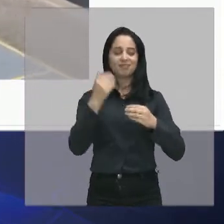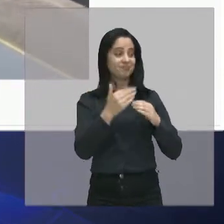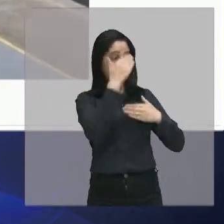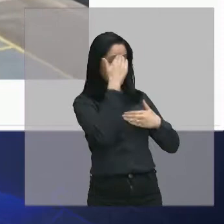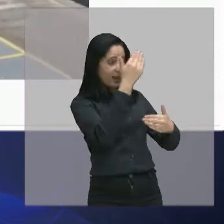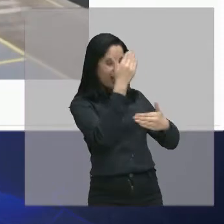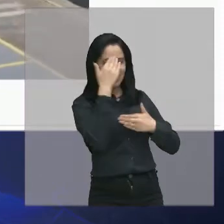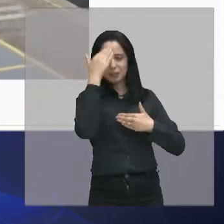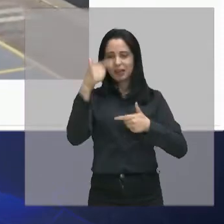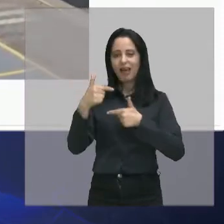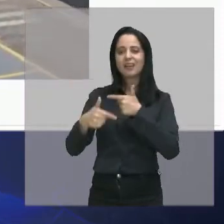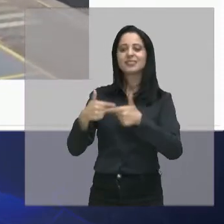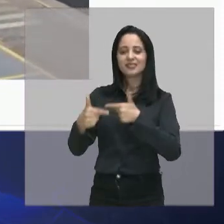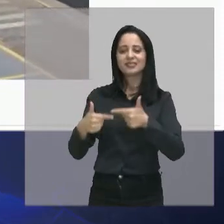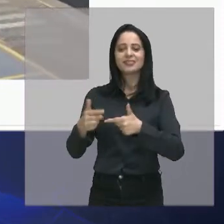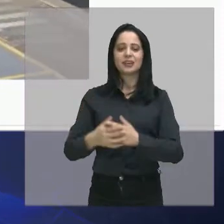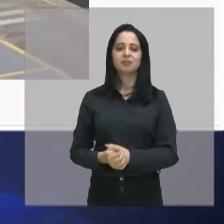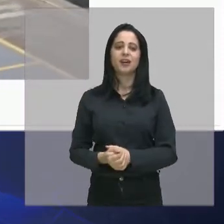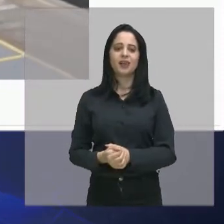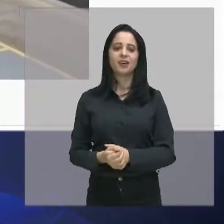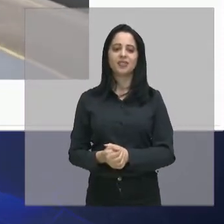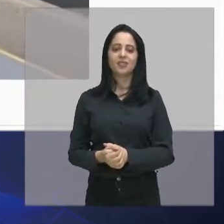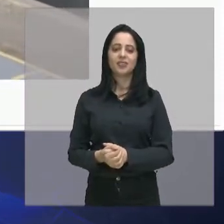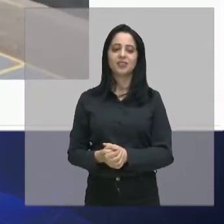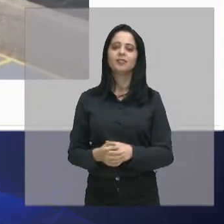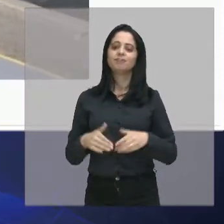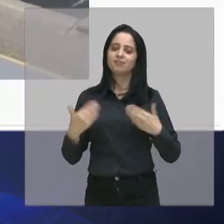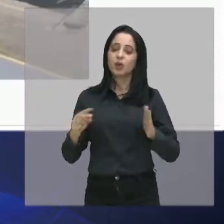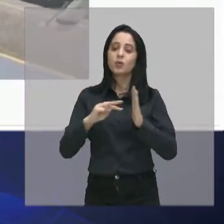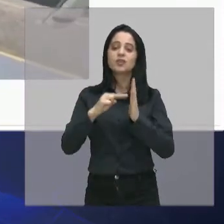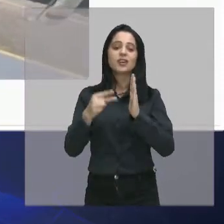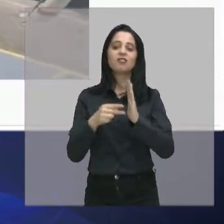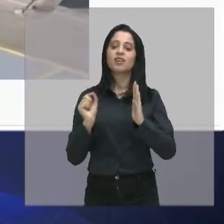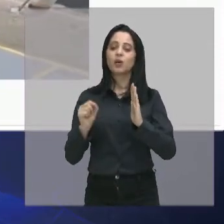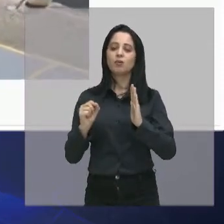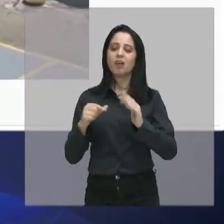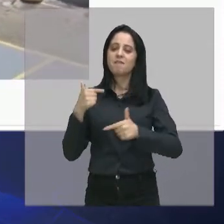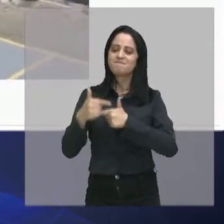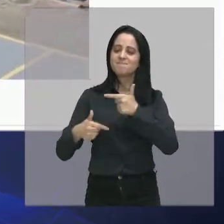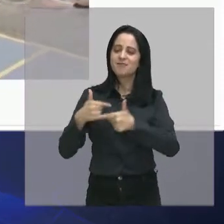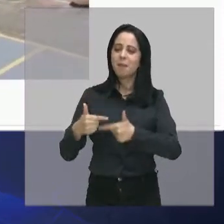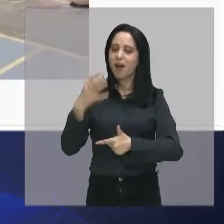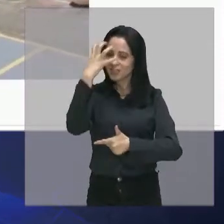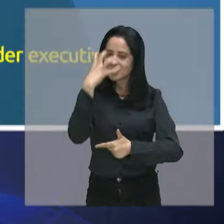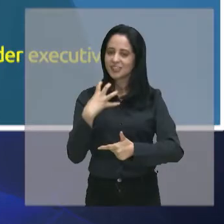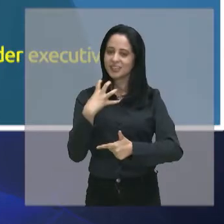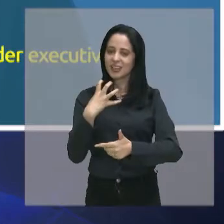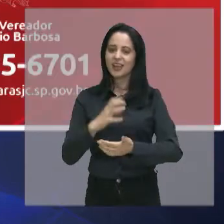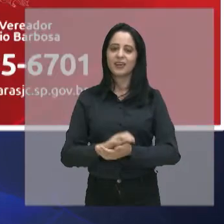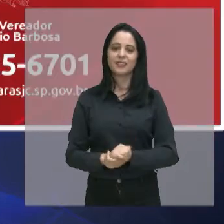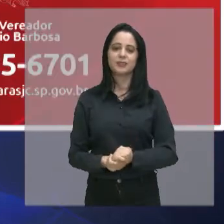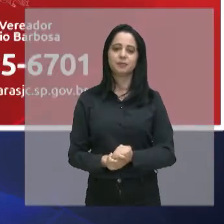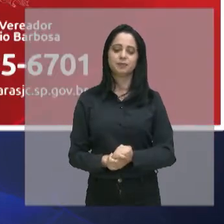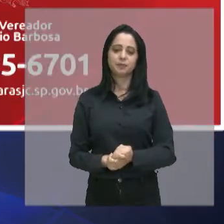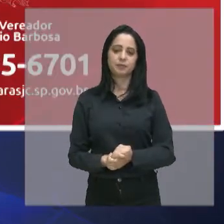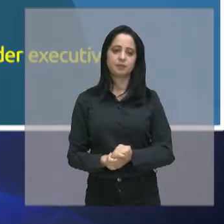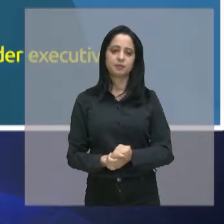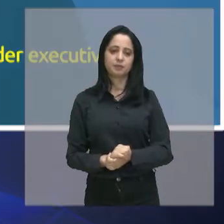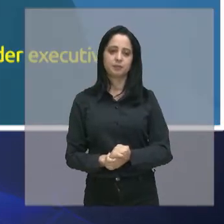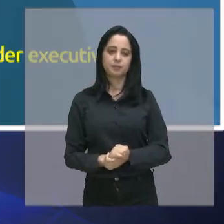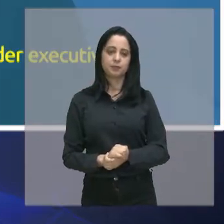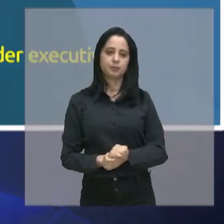trabalho e eu entendo isso daí como fruto do trabalho meu e do Fabão, tá? E é isso